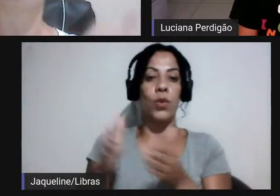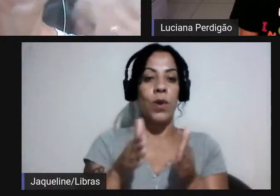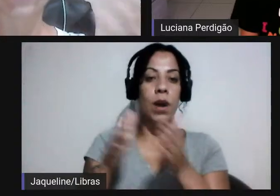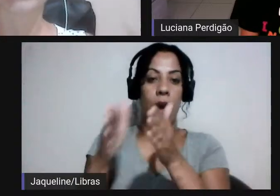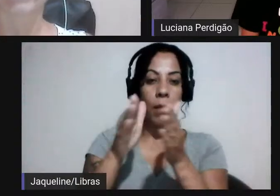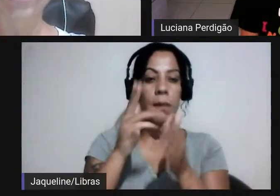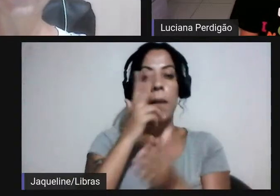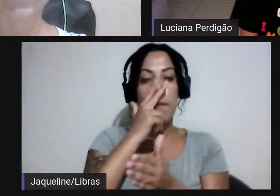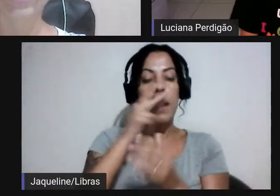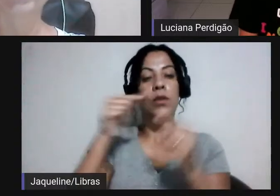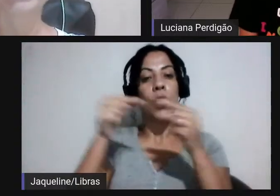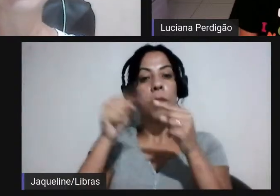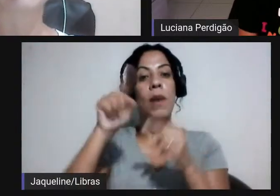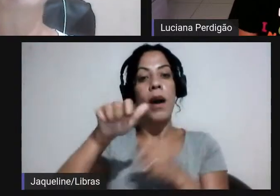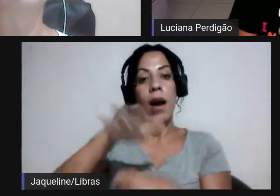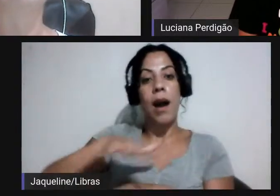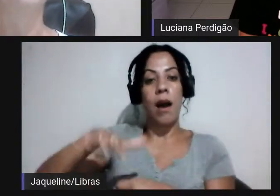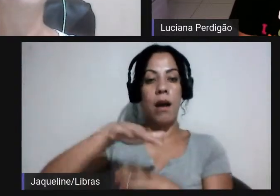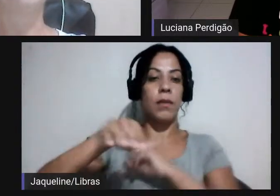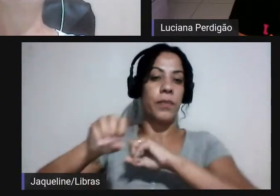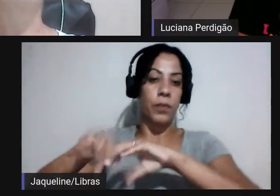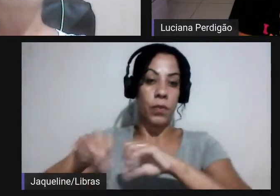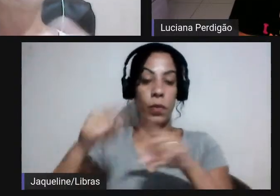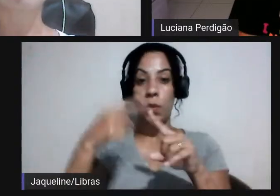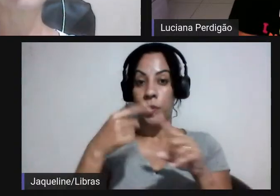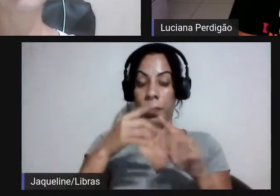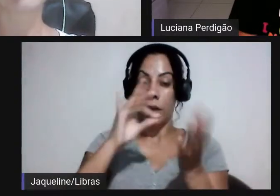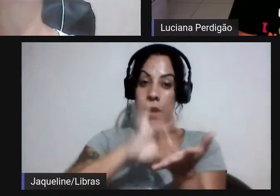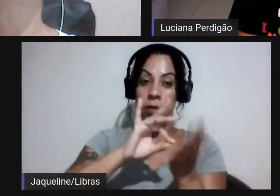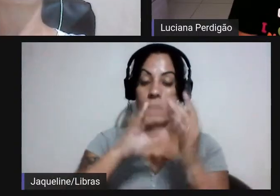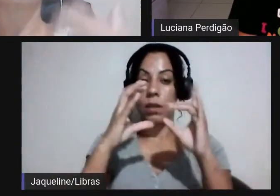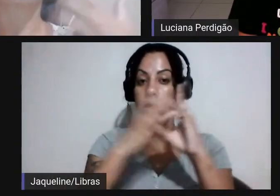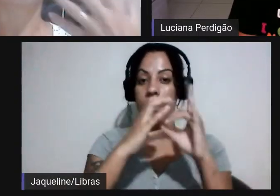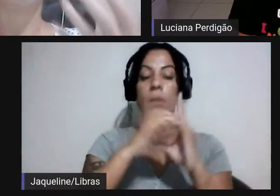que o CMPDI está dentro da área do ensino, levando em